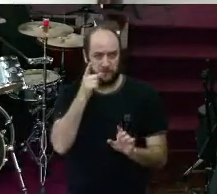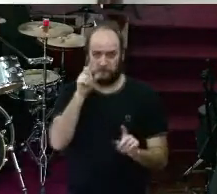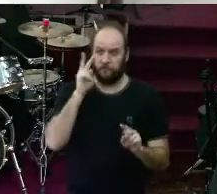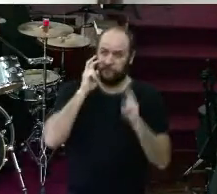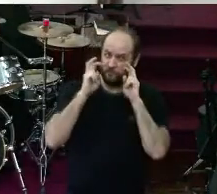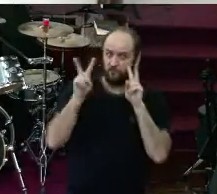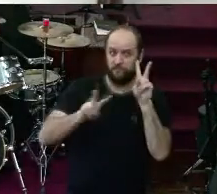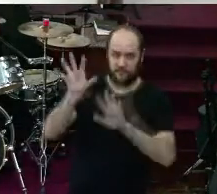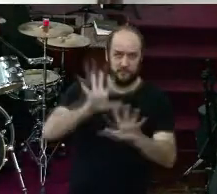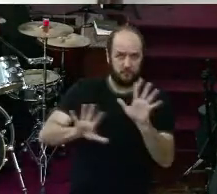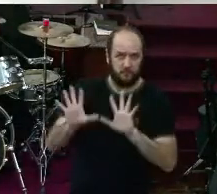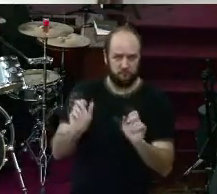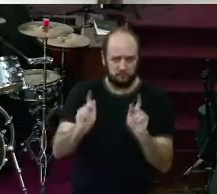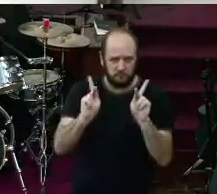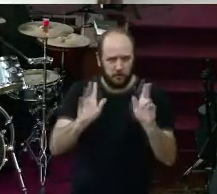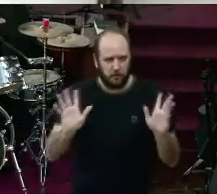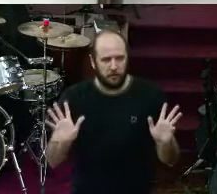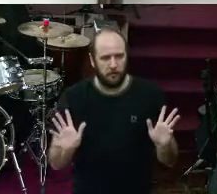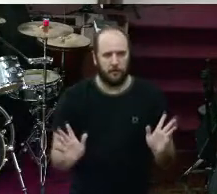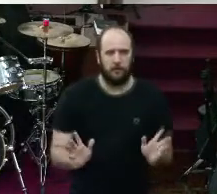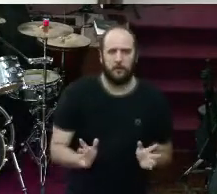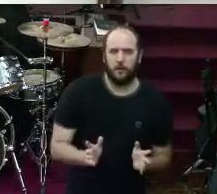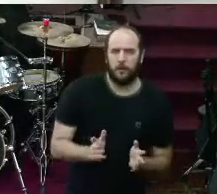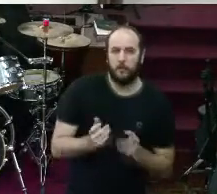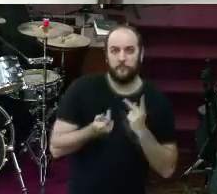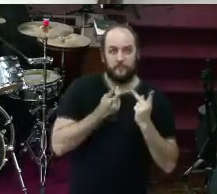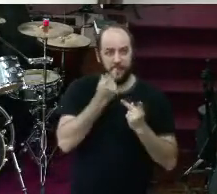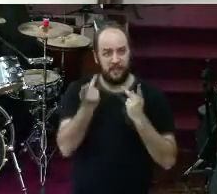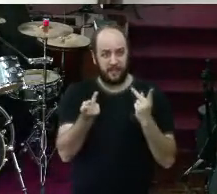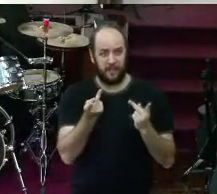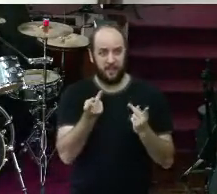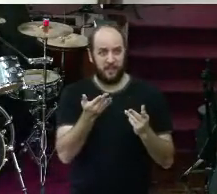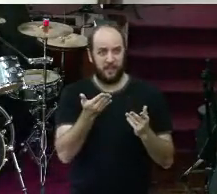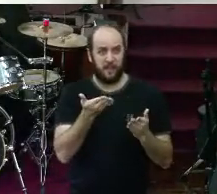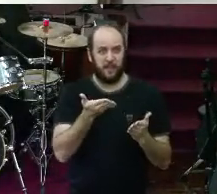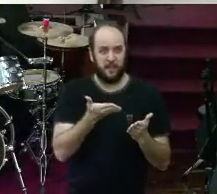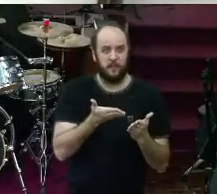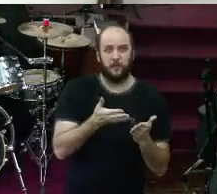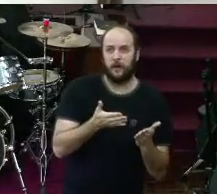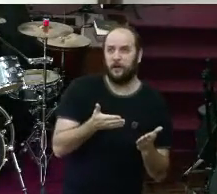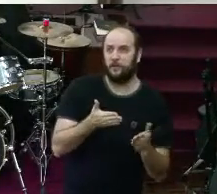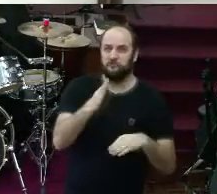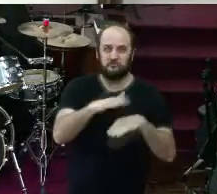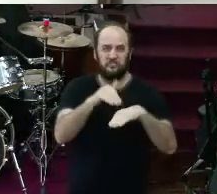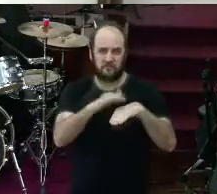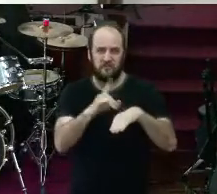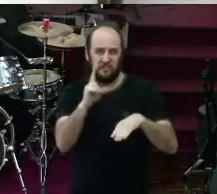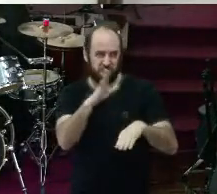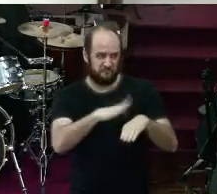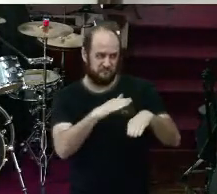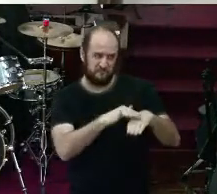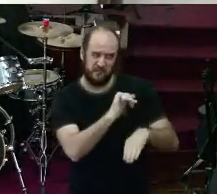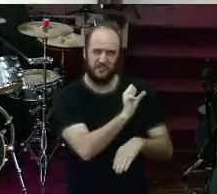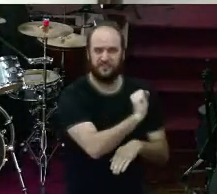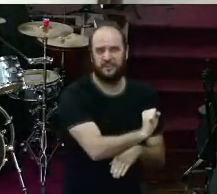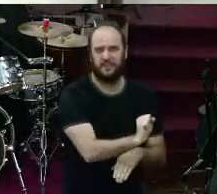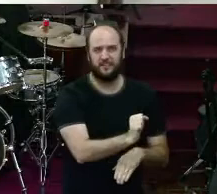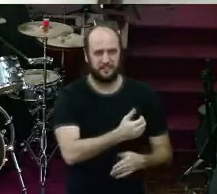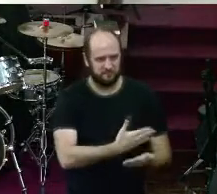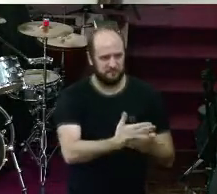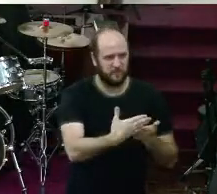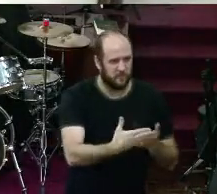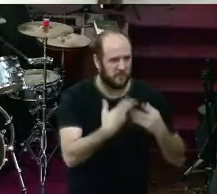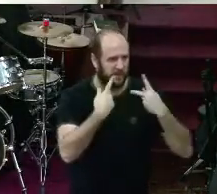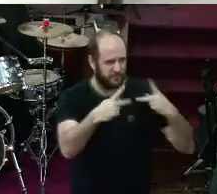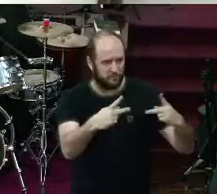a Isaías, e que, por que não dizer, podemos dizer que aqui está o seu comissionamento, o seu chamado para ser profeta, por que